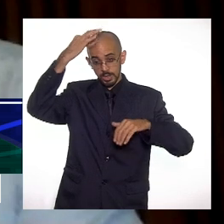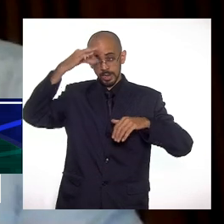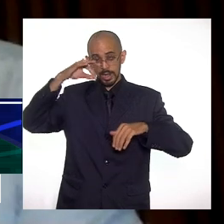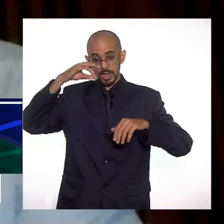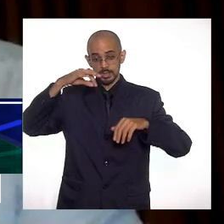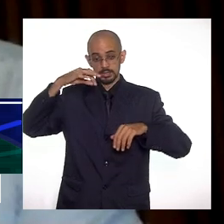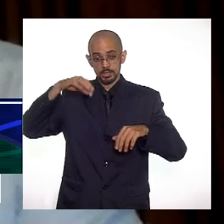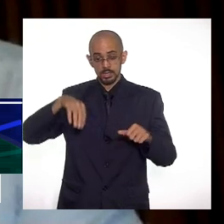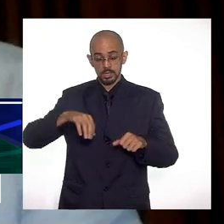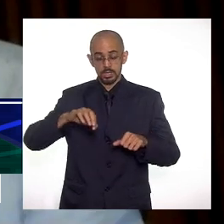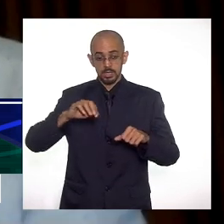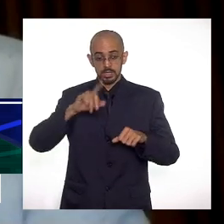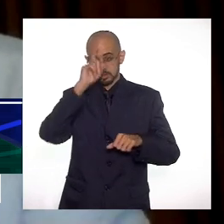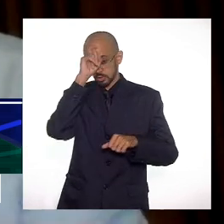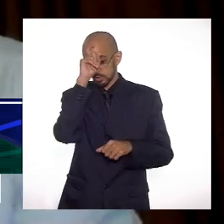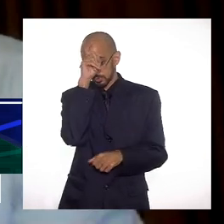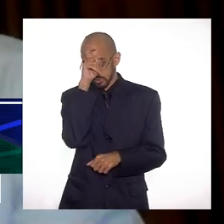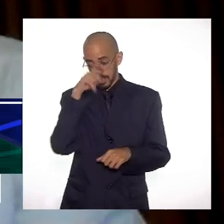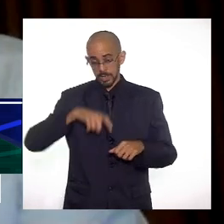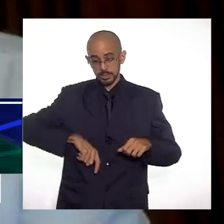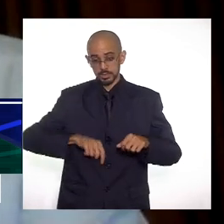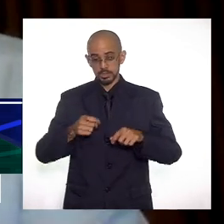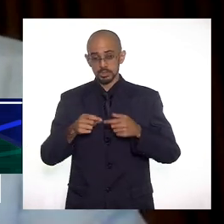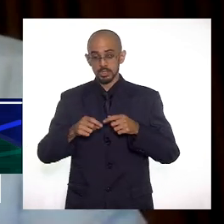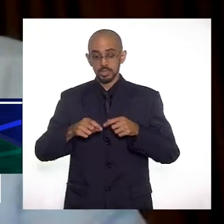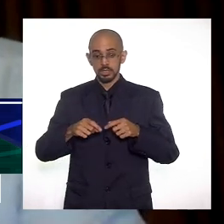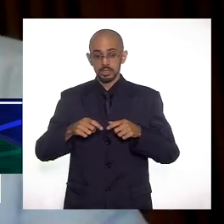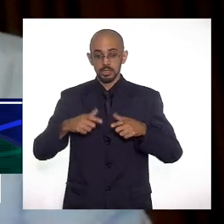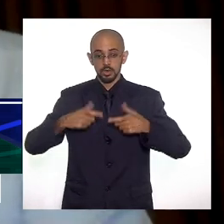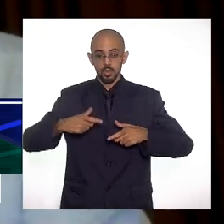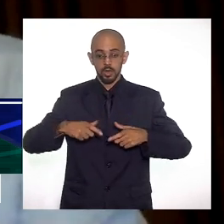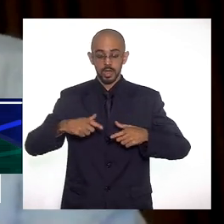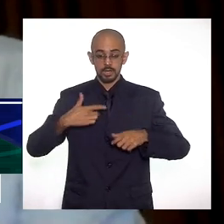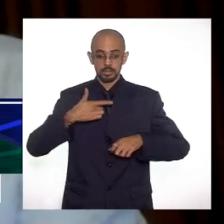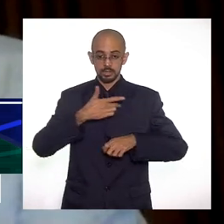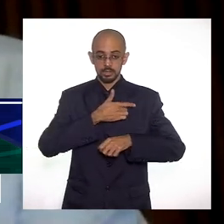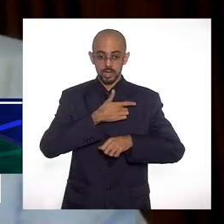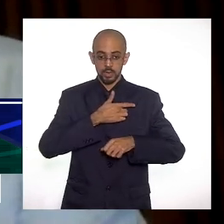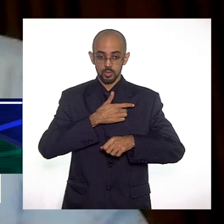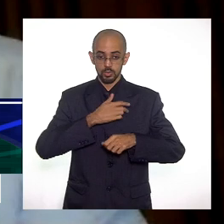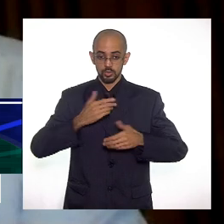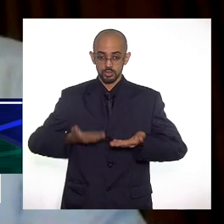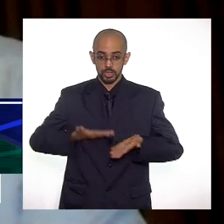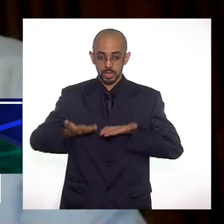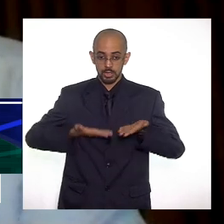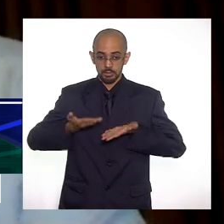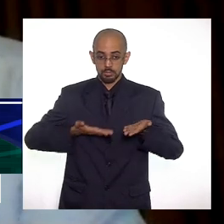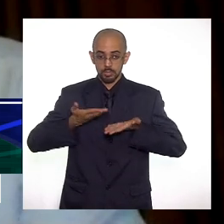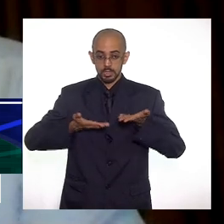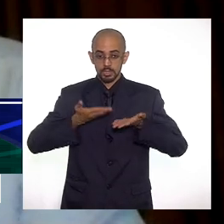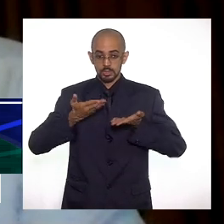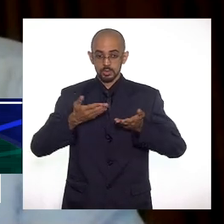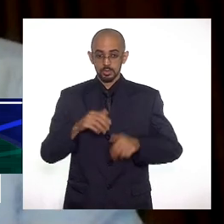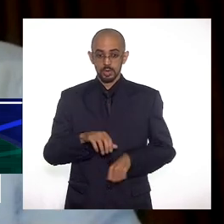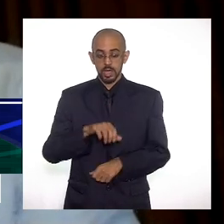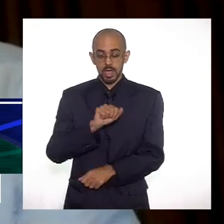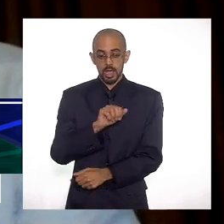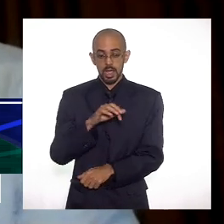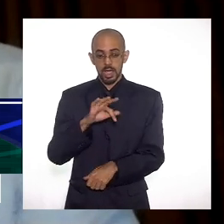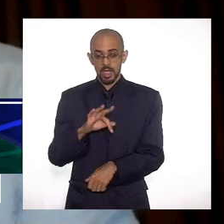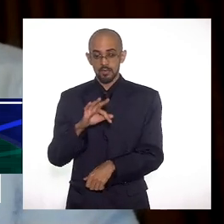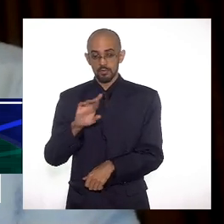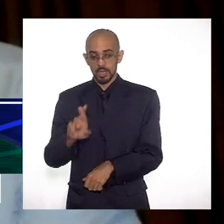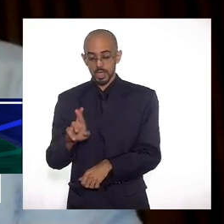associações brasileiras de beneficentes de reabilitação, ABBRs, Associação Fluminense de Reabilitação, AFR,